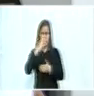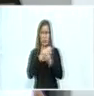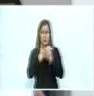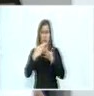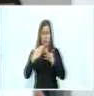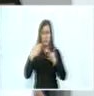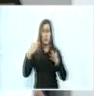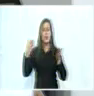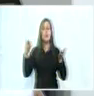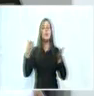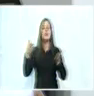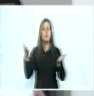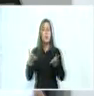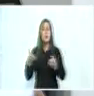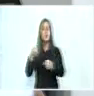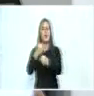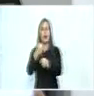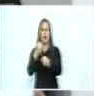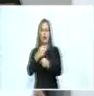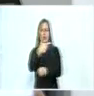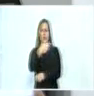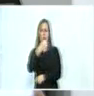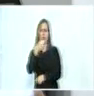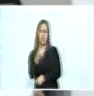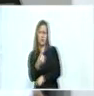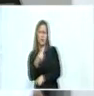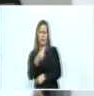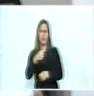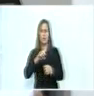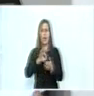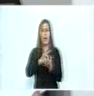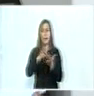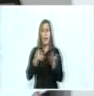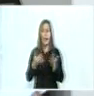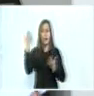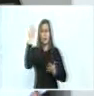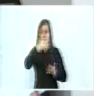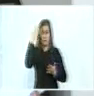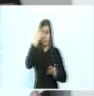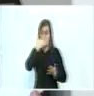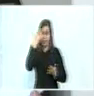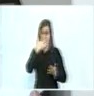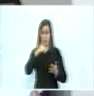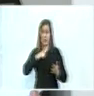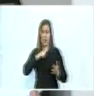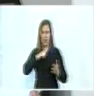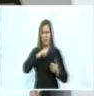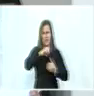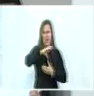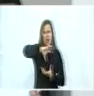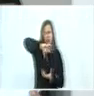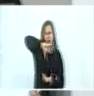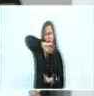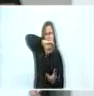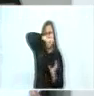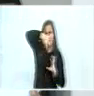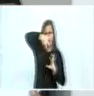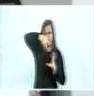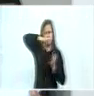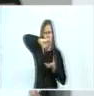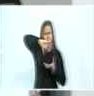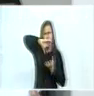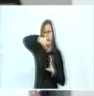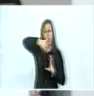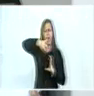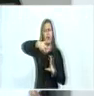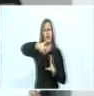2016, a página da transparência do município de Viçosa havia sido reformulada, de modo